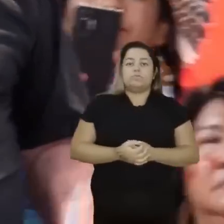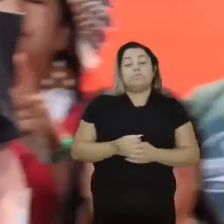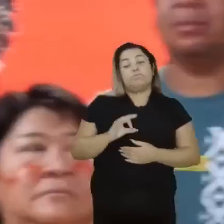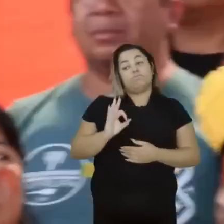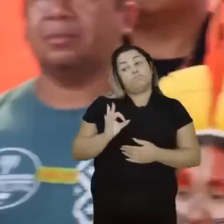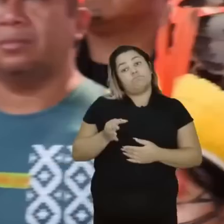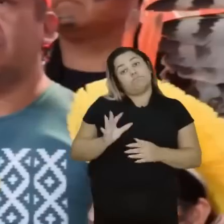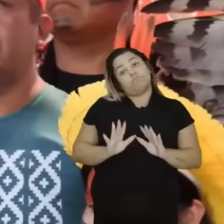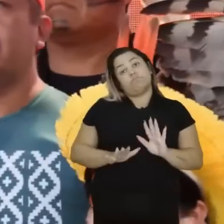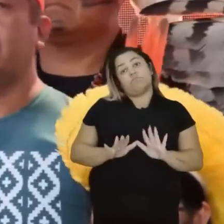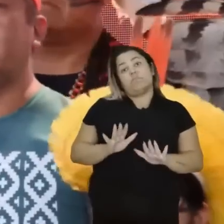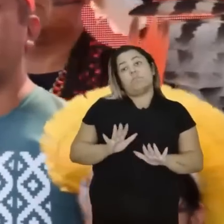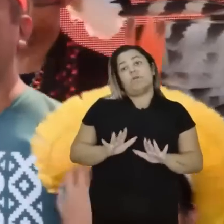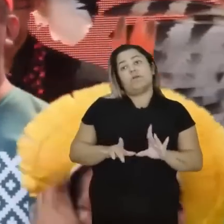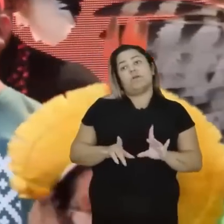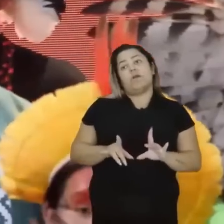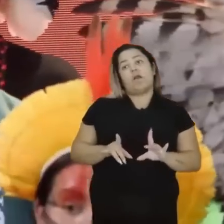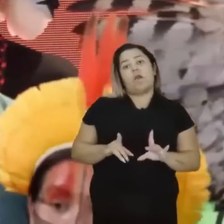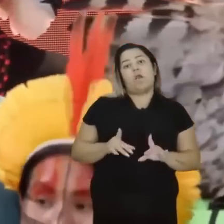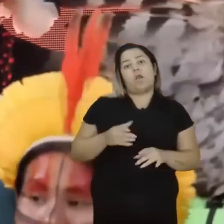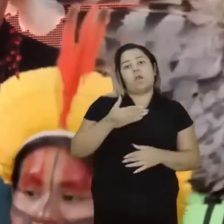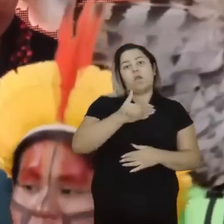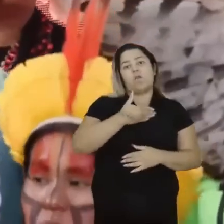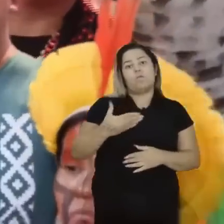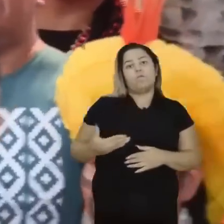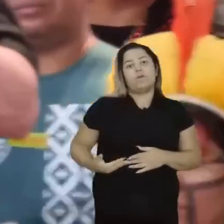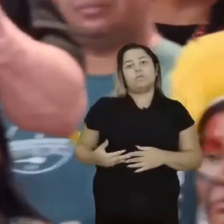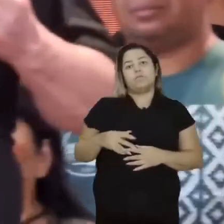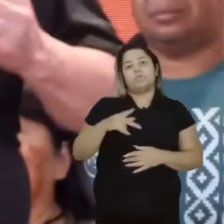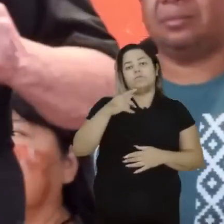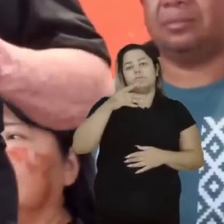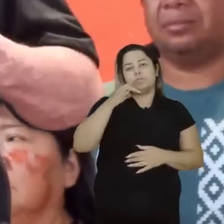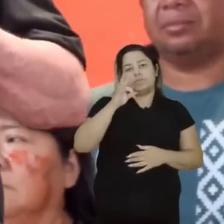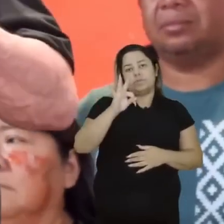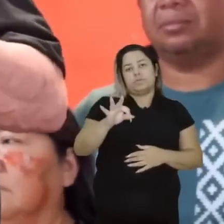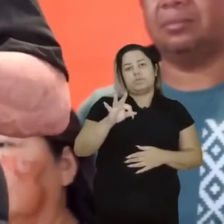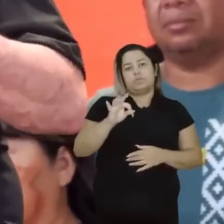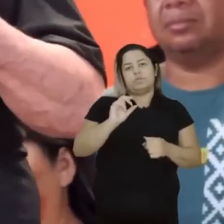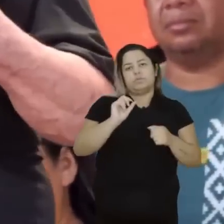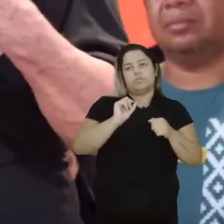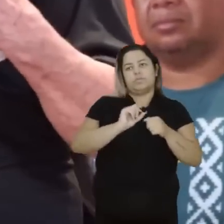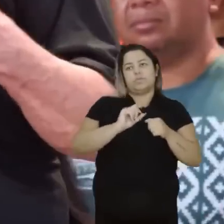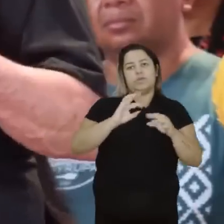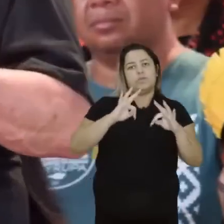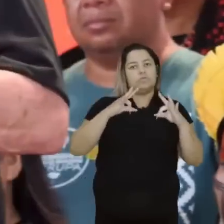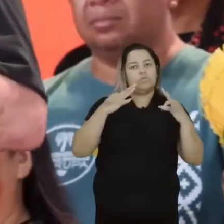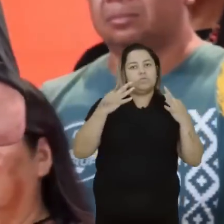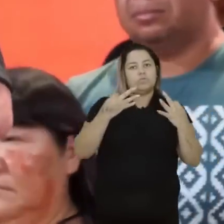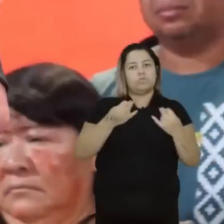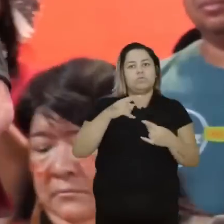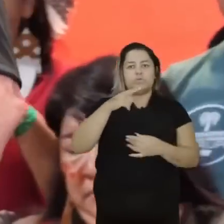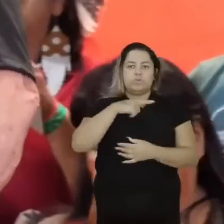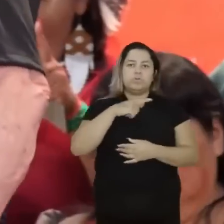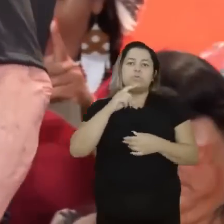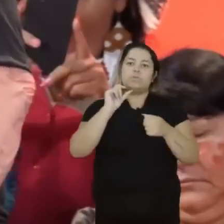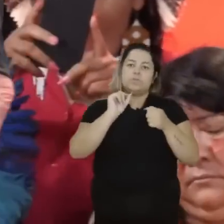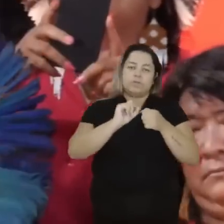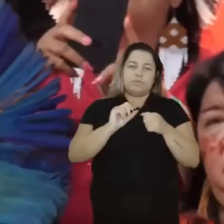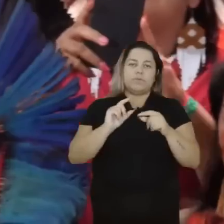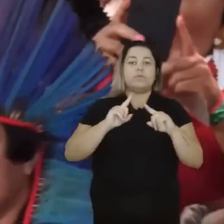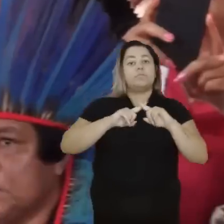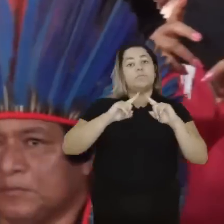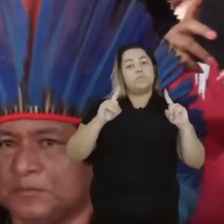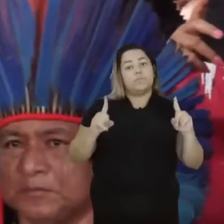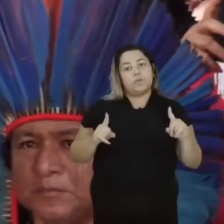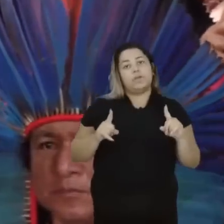Certamente, os governos do PT não fizeram tudo o que deveriam ter feito.